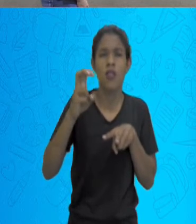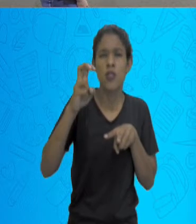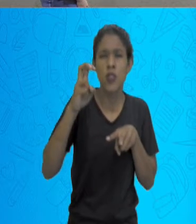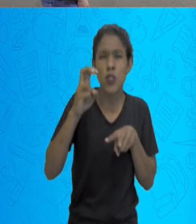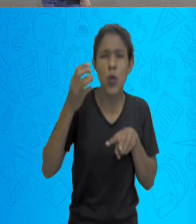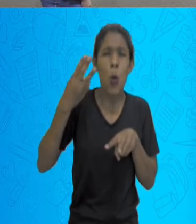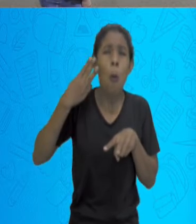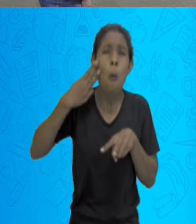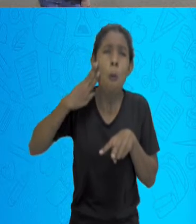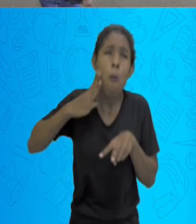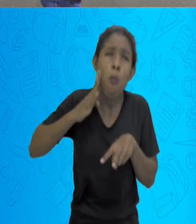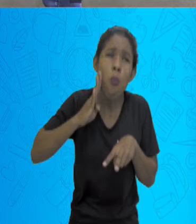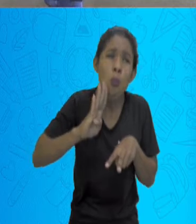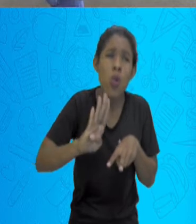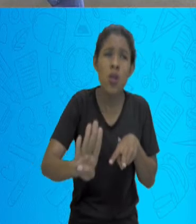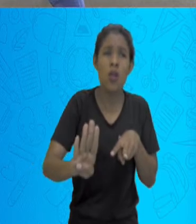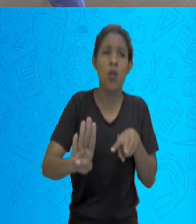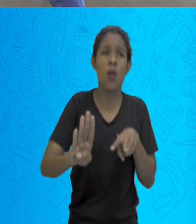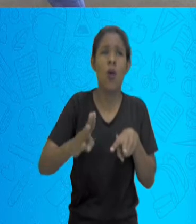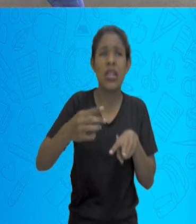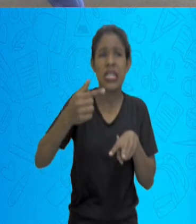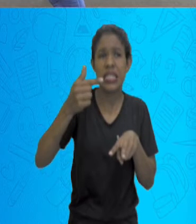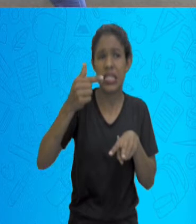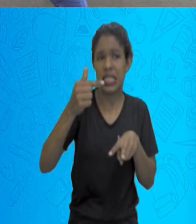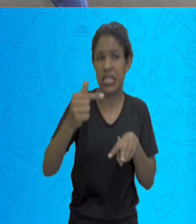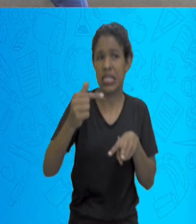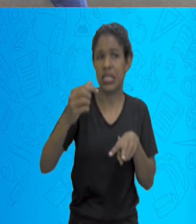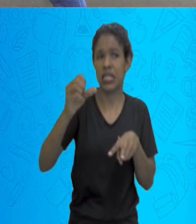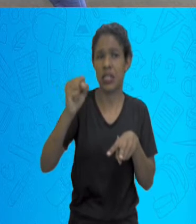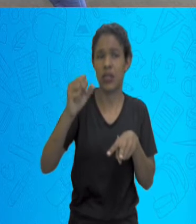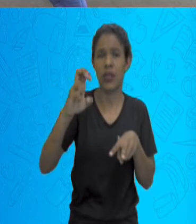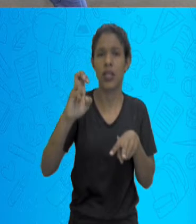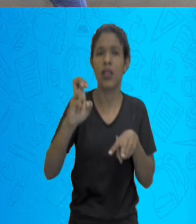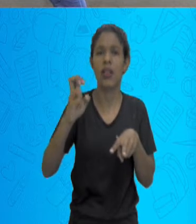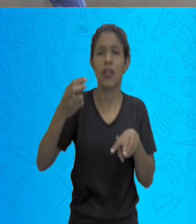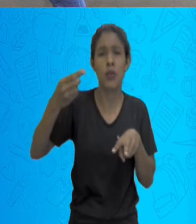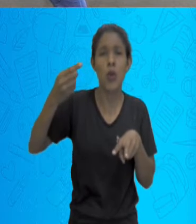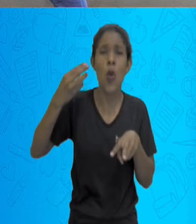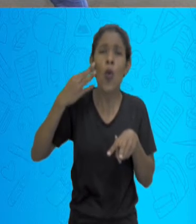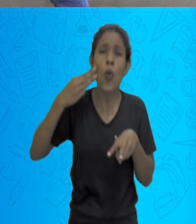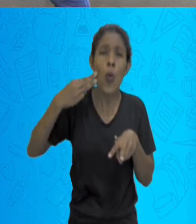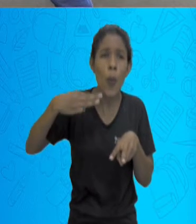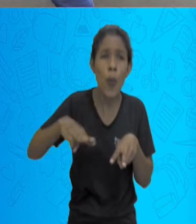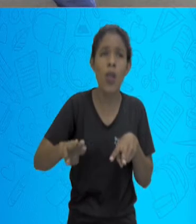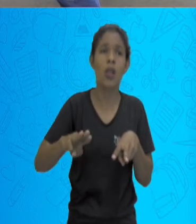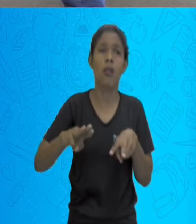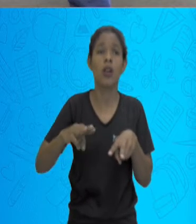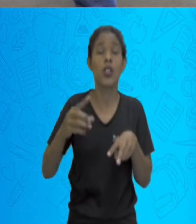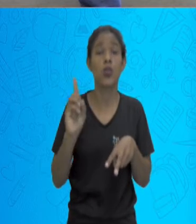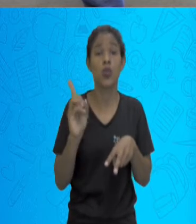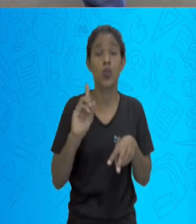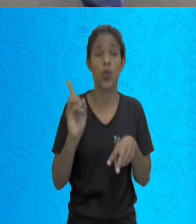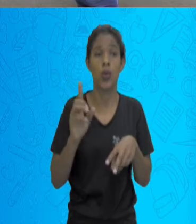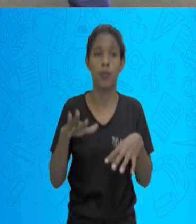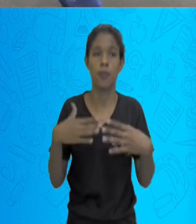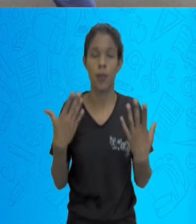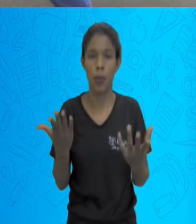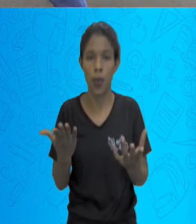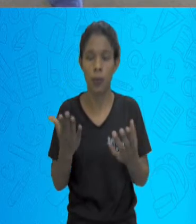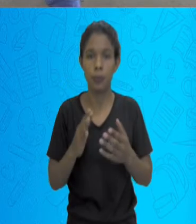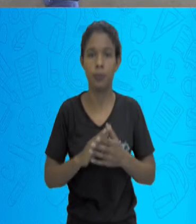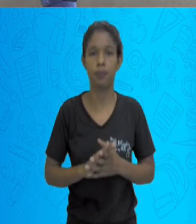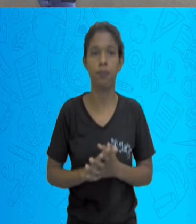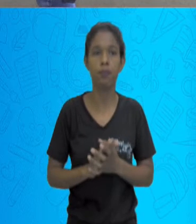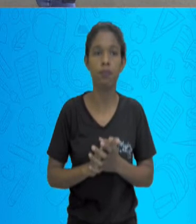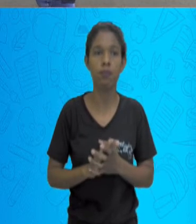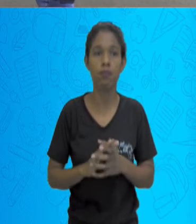5.785 bilhões de dólares. A receita foi menor no ano representado pelo ponto mais baixo do gráfico,